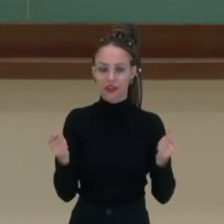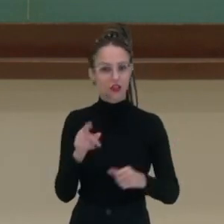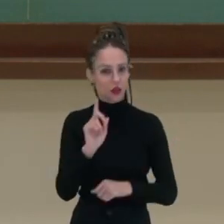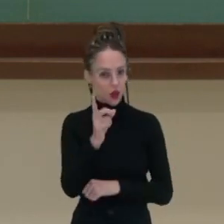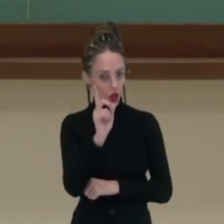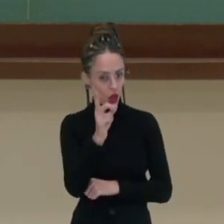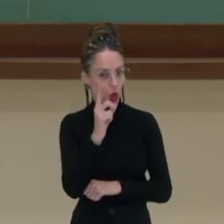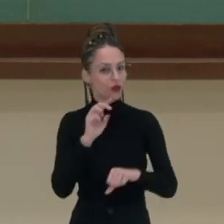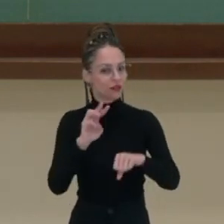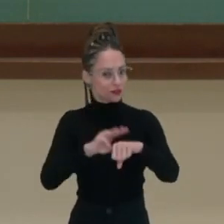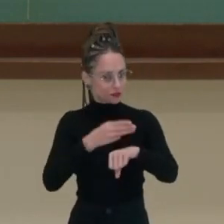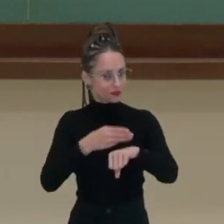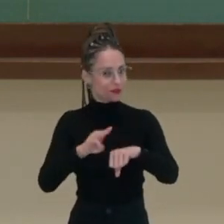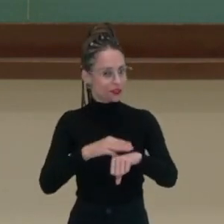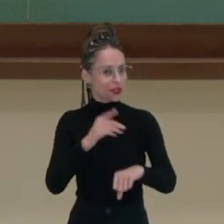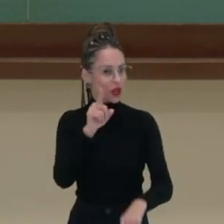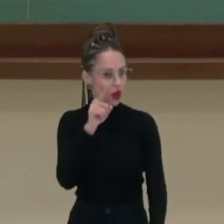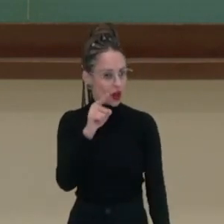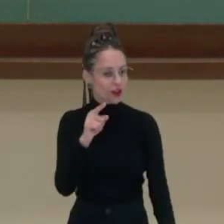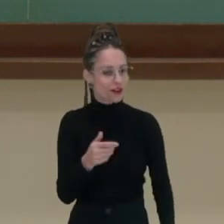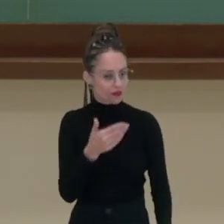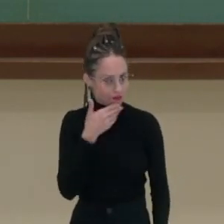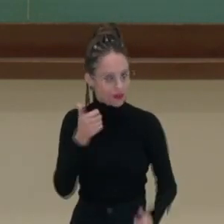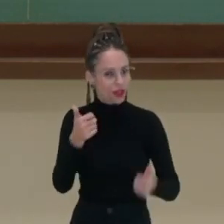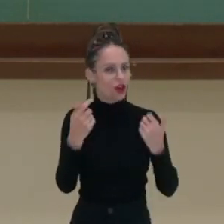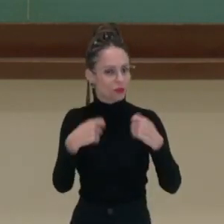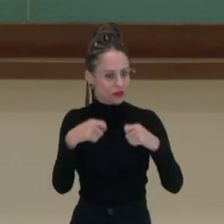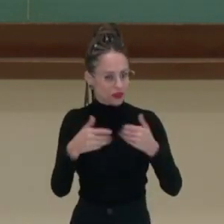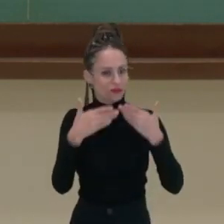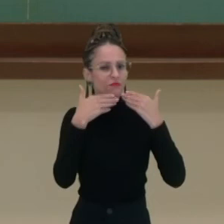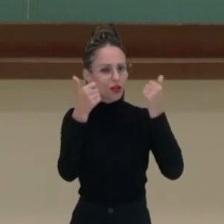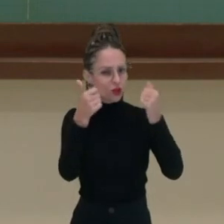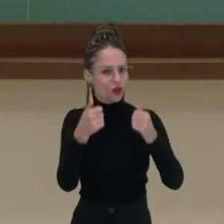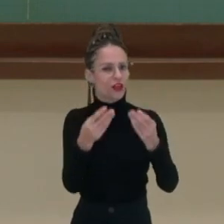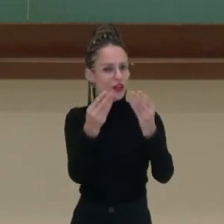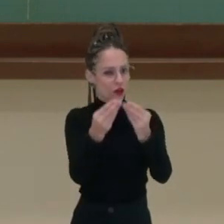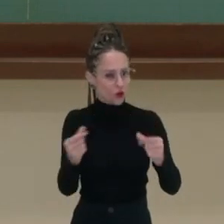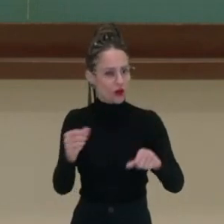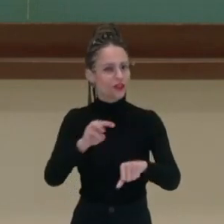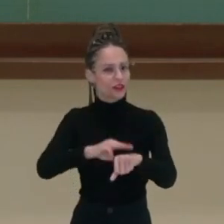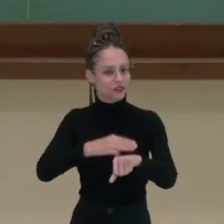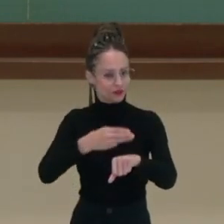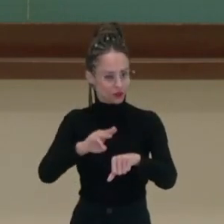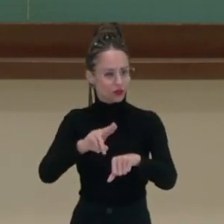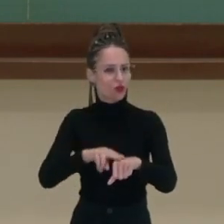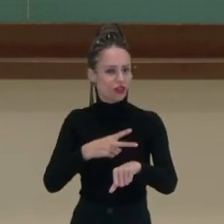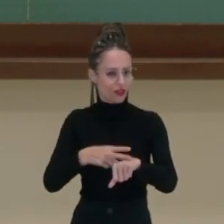dona Mondelez? Então era melhor dar uma melhorada na qualidade desses chocolates também.